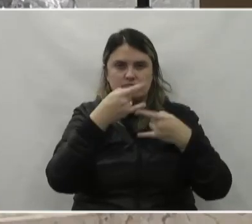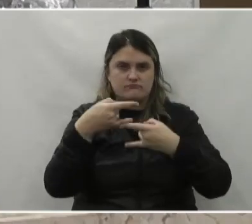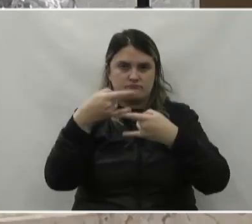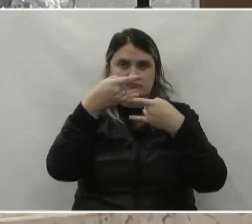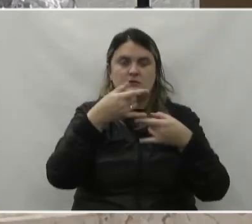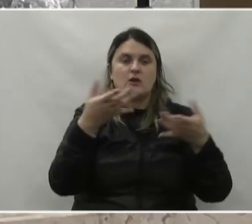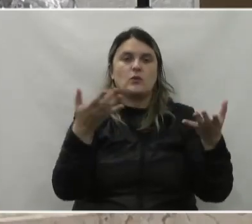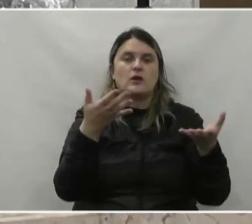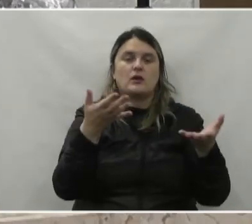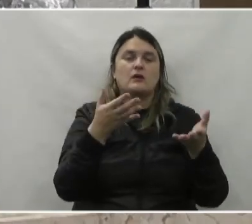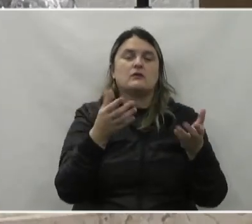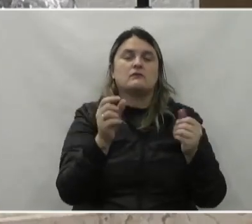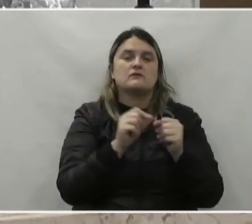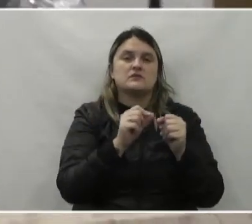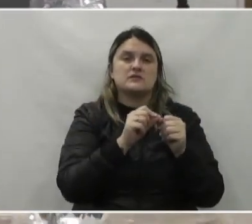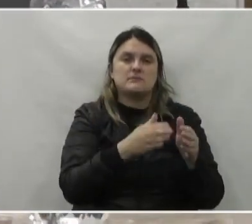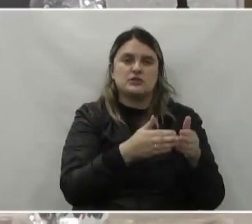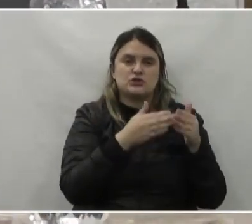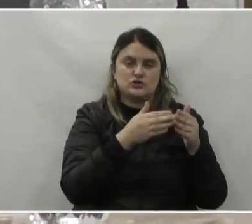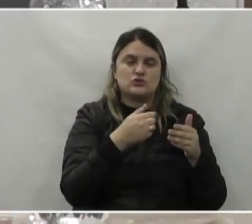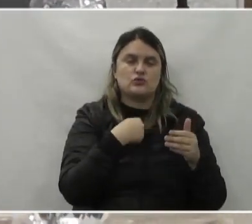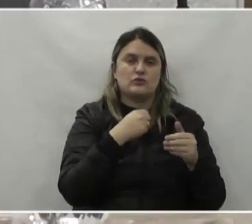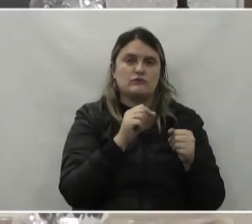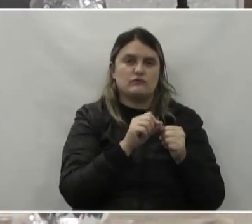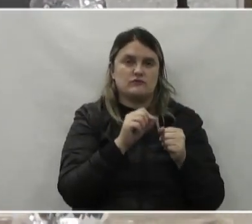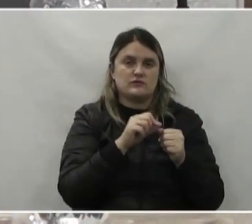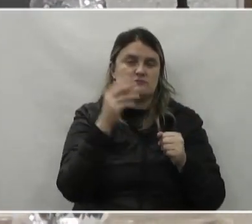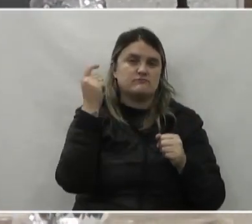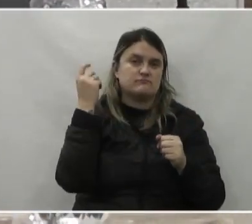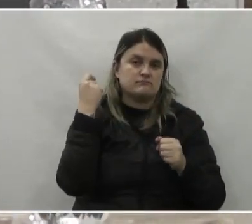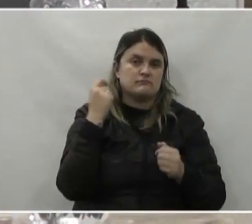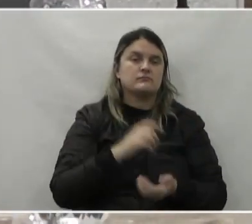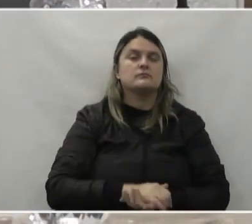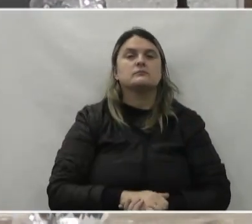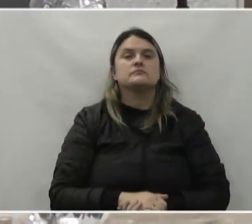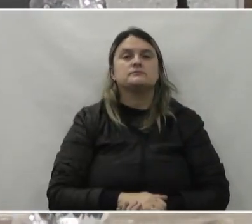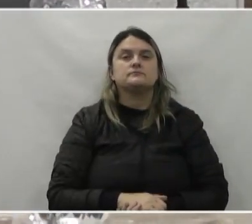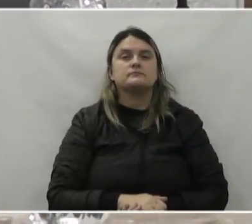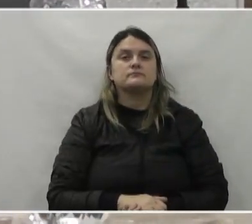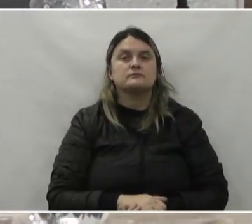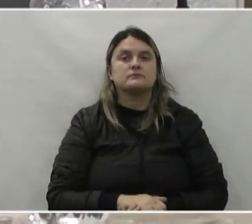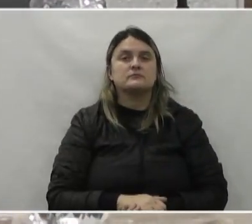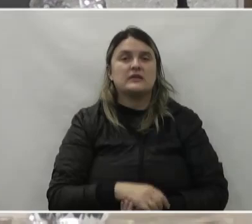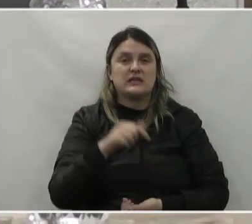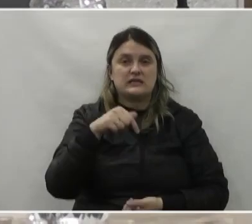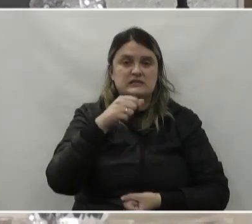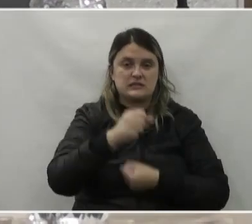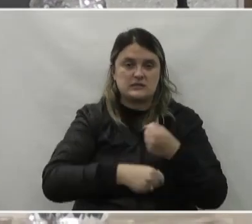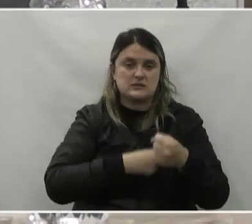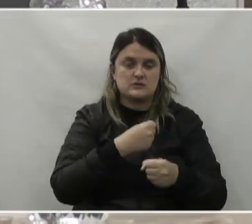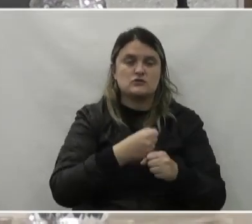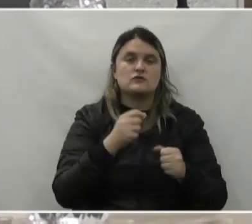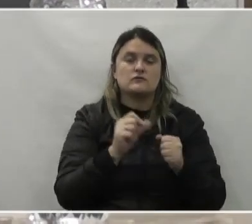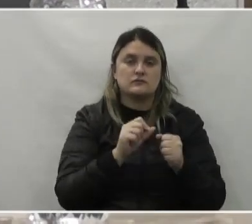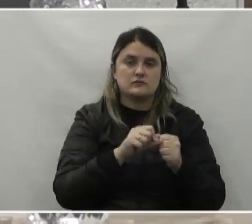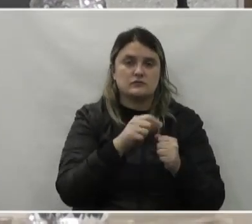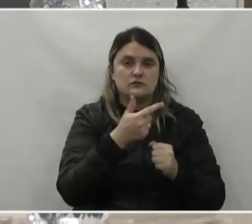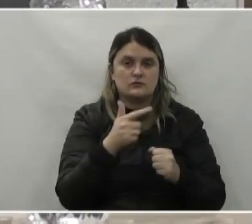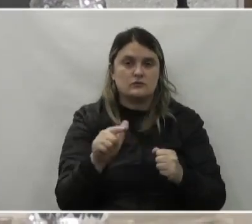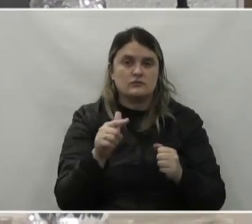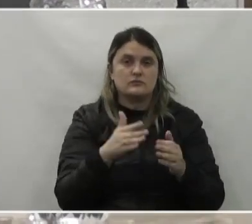um requerimento, indicação que eu fiz há muito tempo também, e agora esse ano fiz de novo, né,